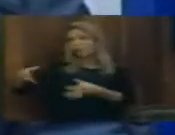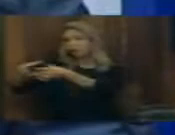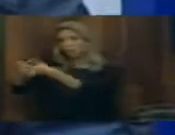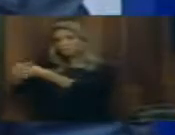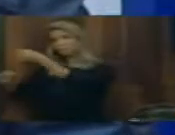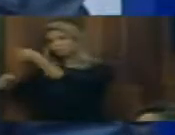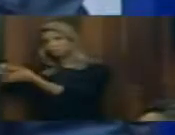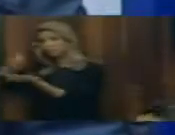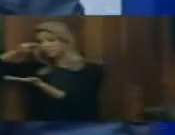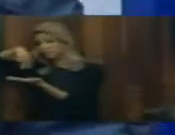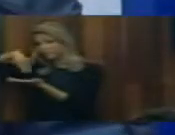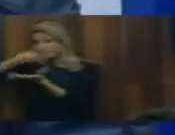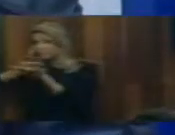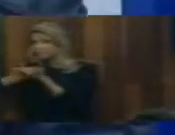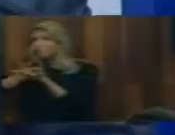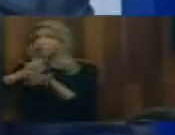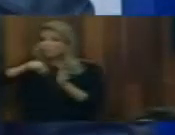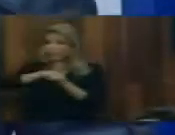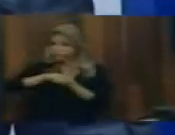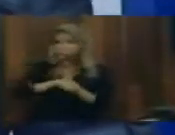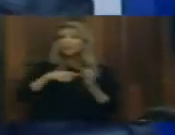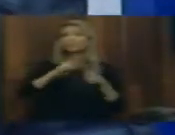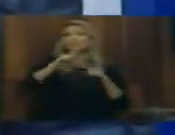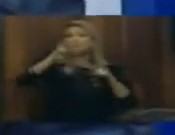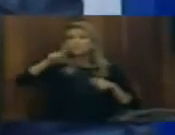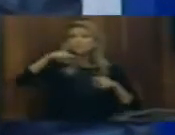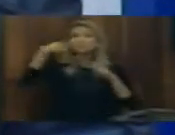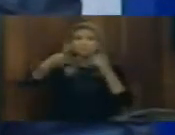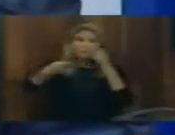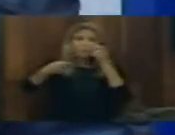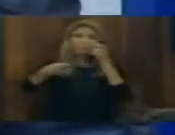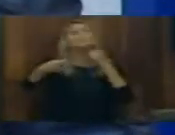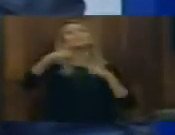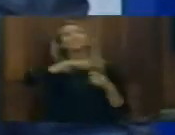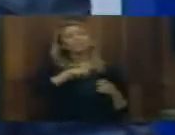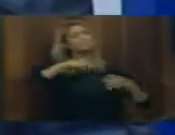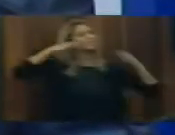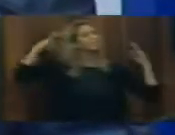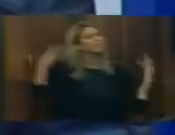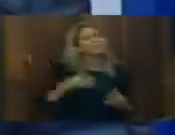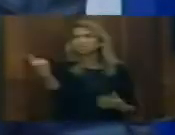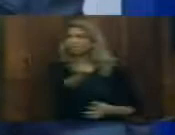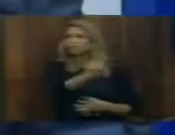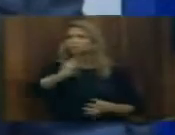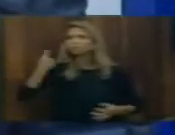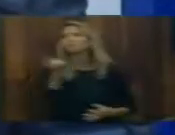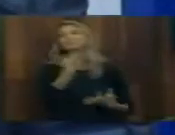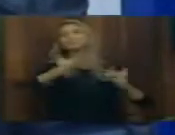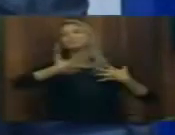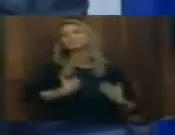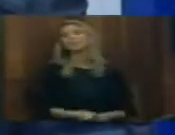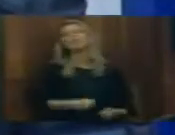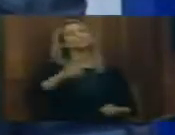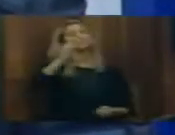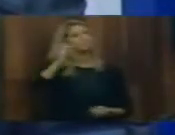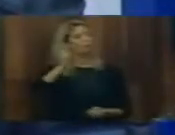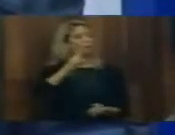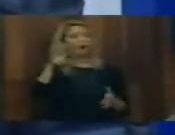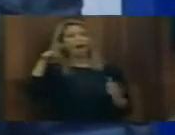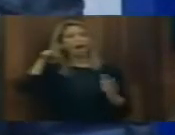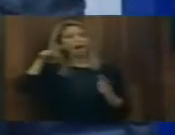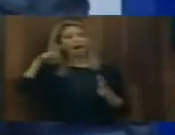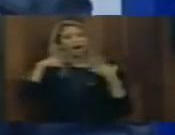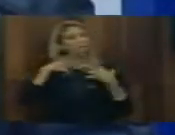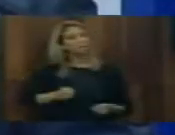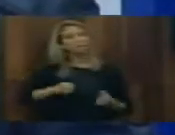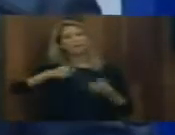irá de novo para essa casa, mas eu garanto que vai ser unânime derrubar, que seja derrubado esse projeto e